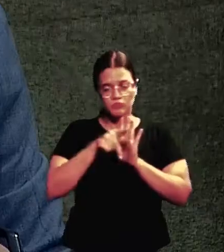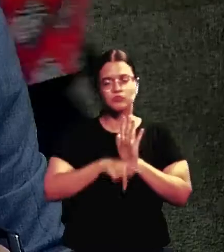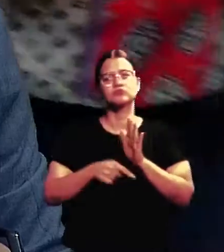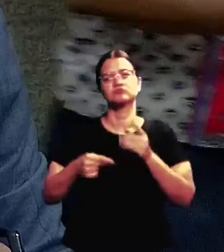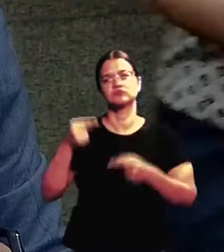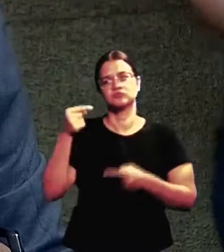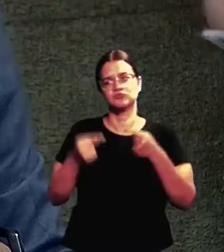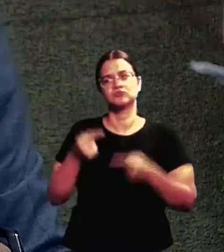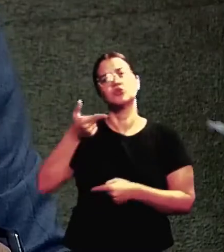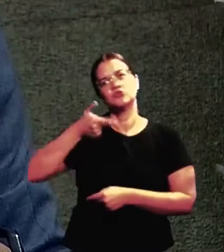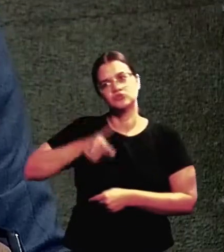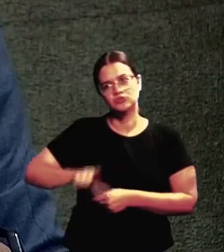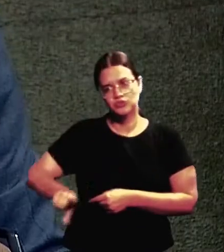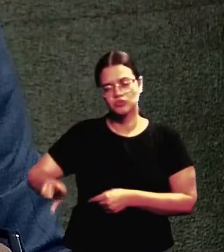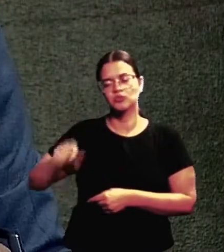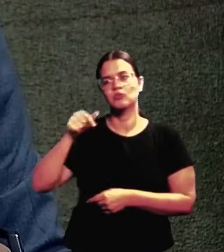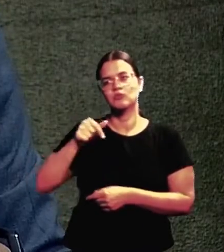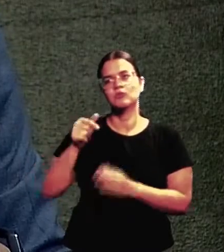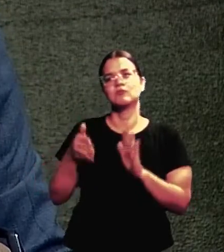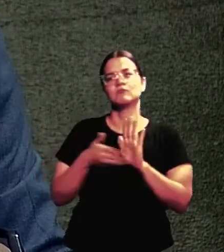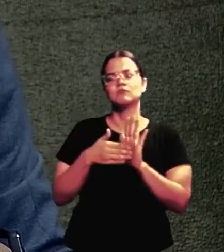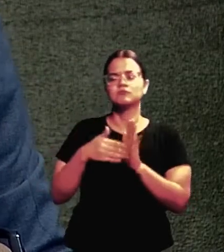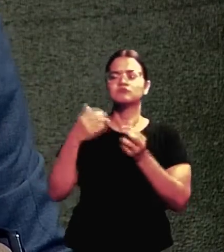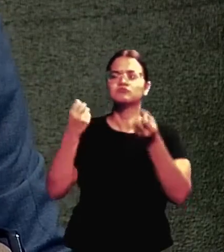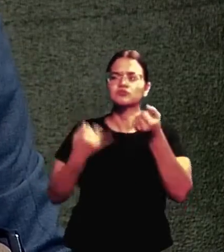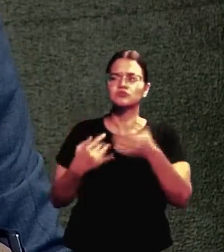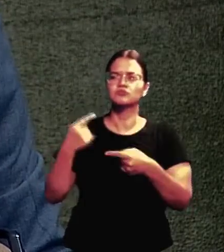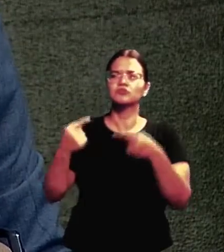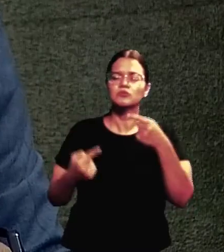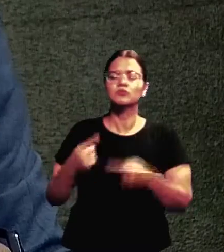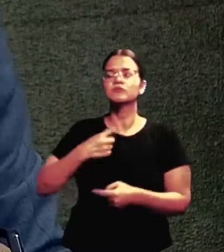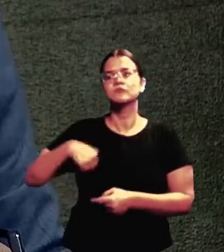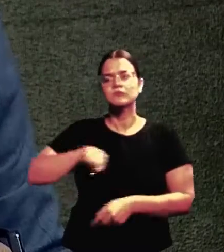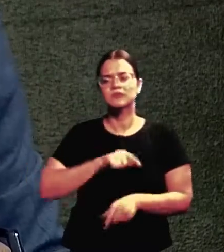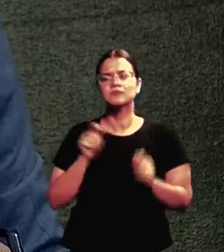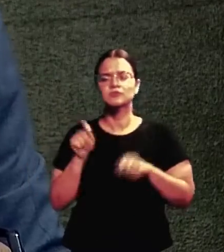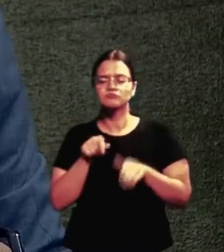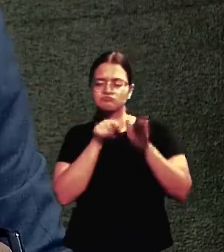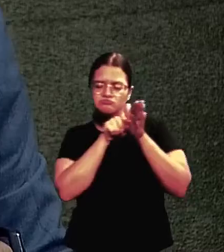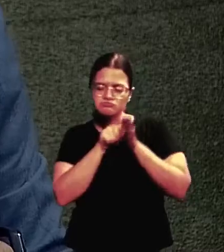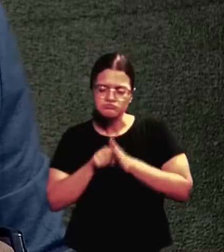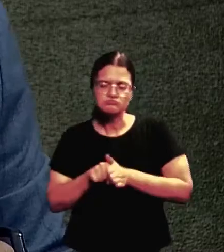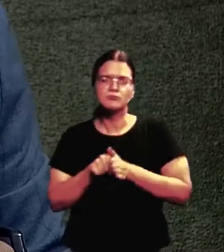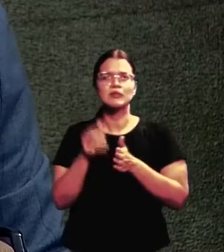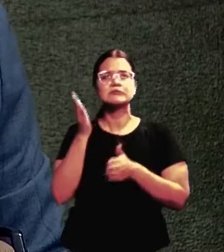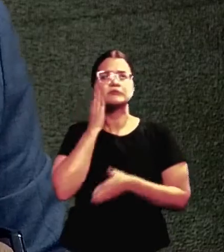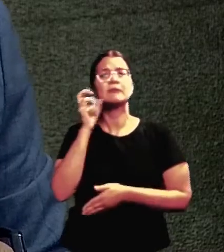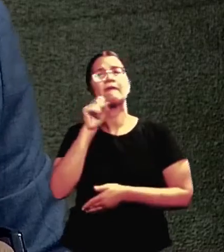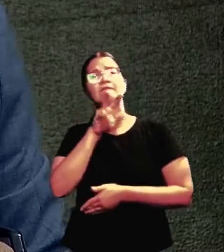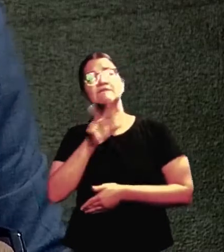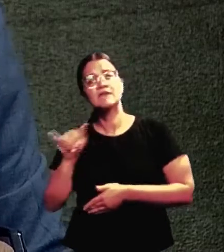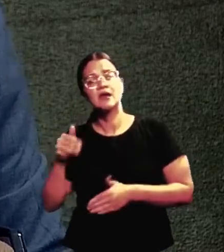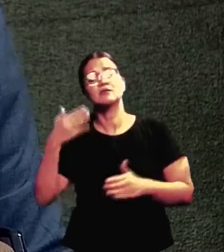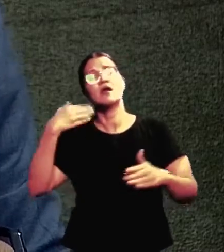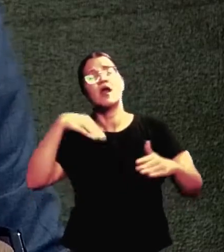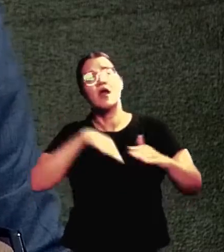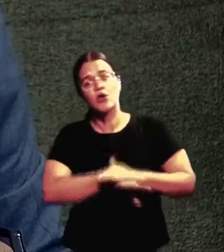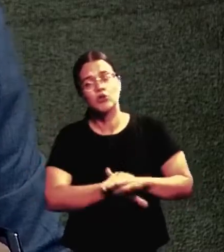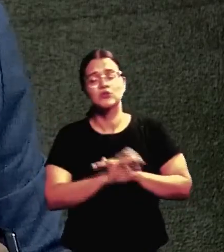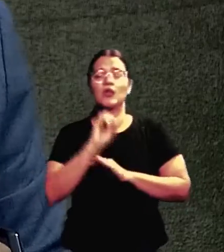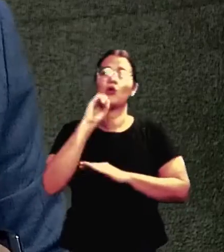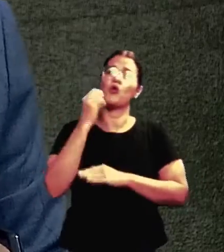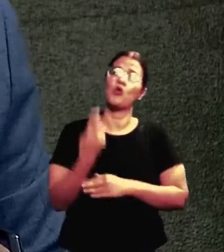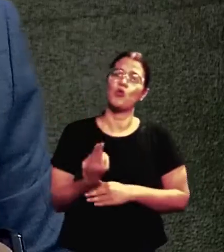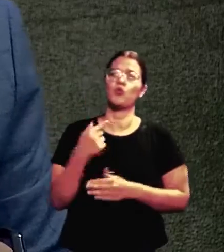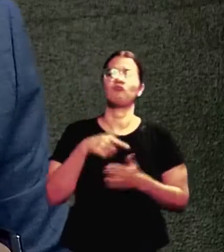está sendo levado novamente à pauta, justamente para que possa ser analisado novamente a pedido do autor